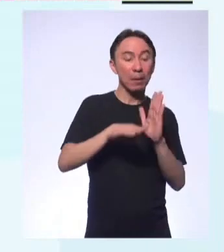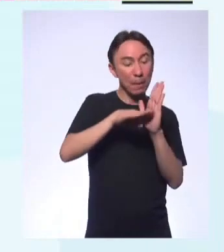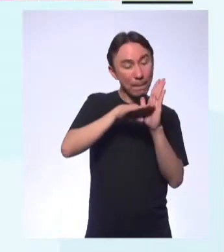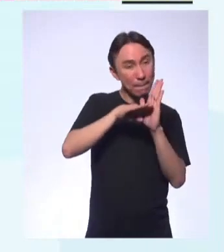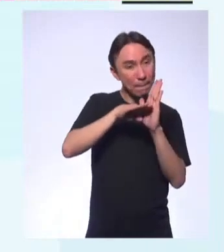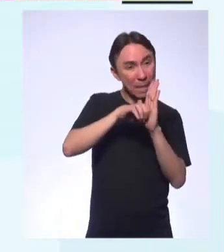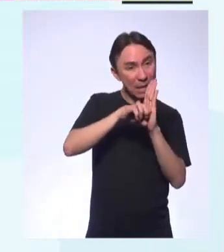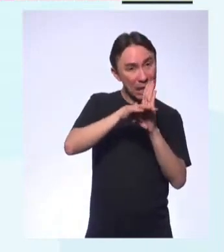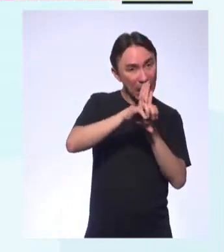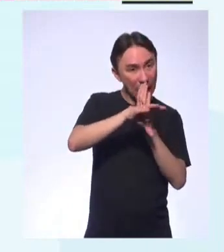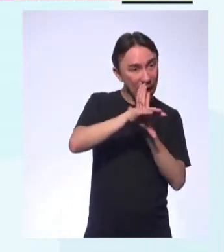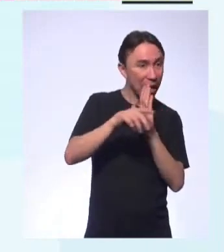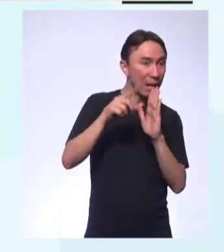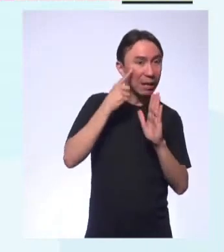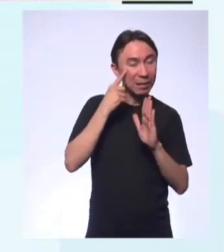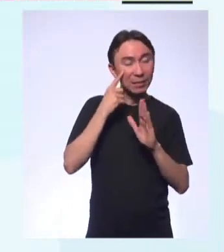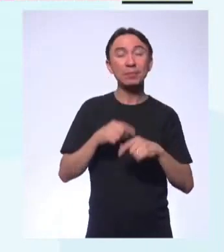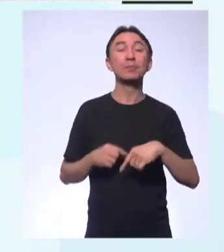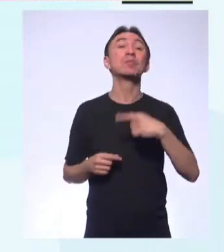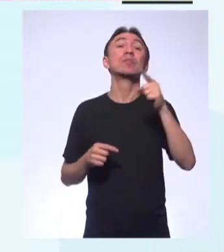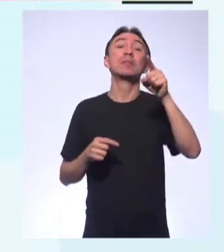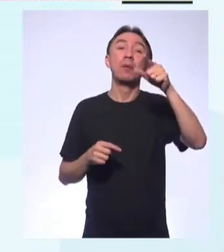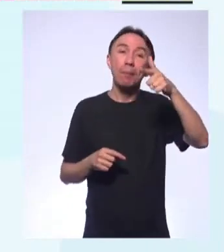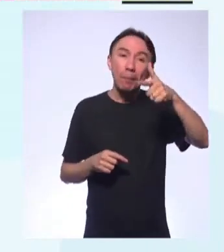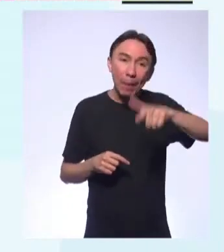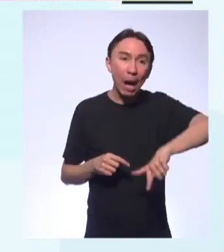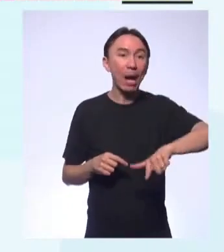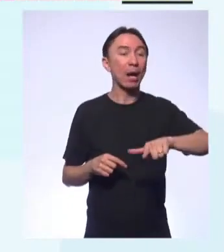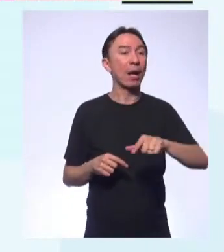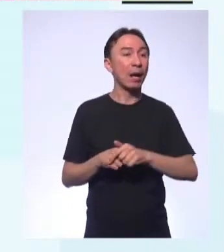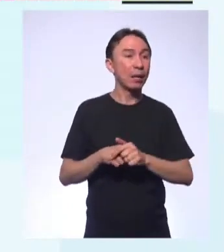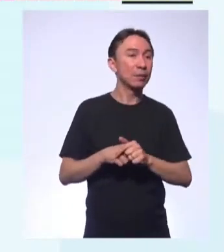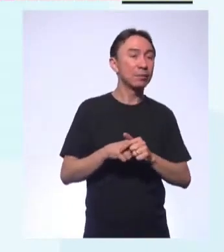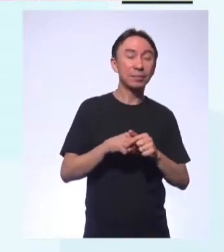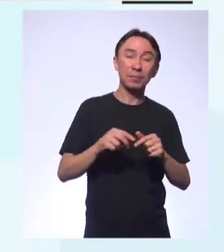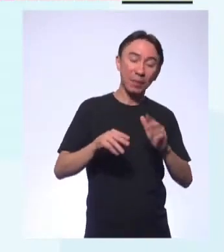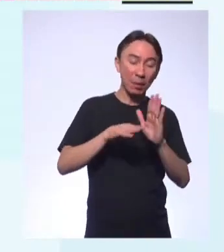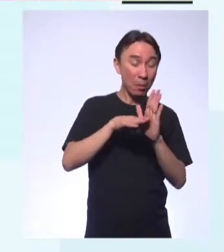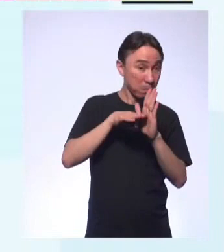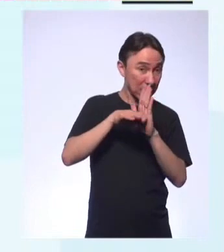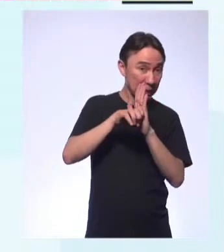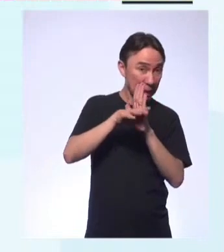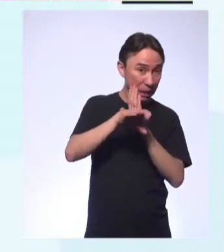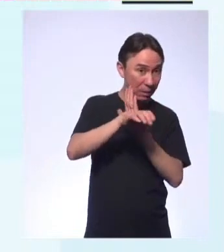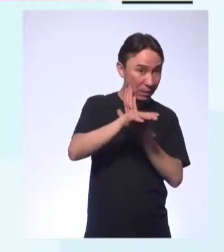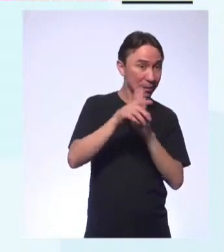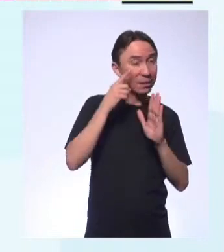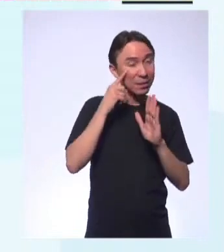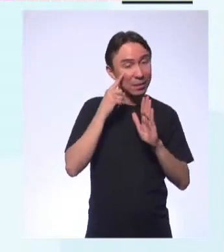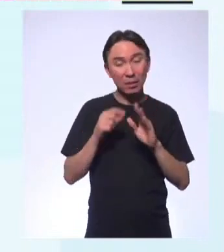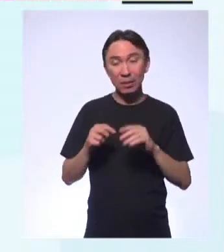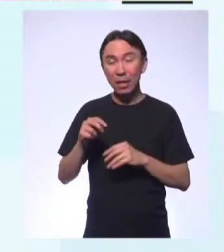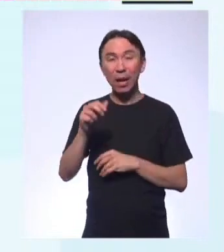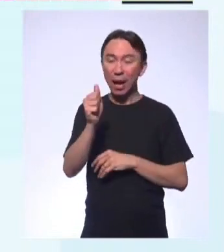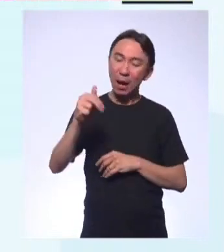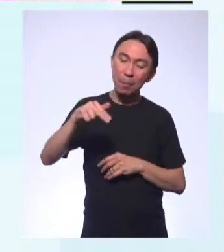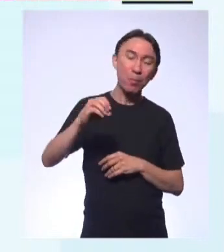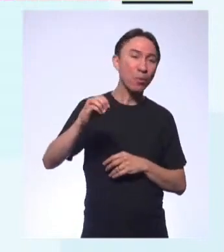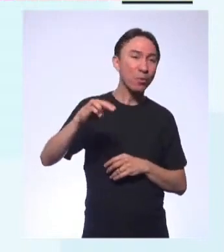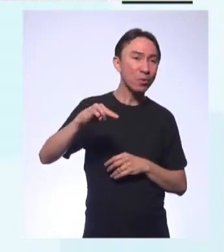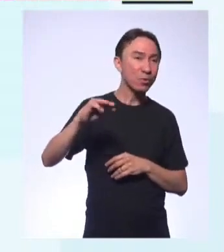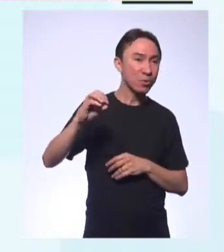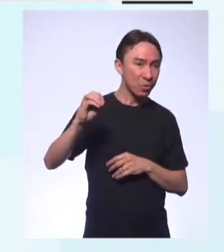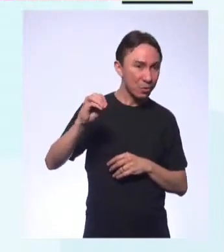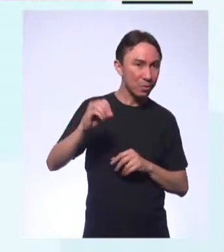e aí temos também as bactérias também nitrificantes que transforma o amônio em nitritos.